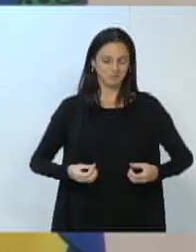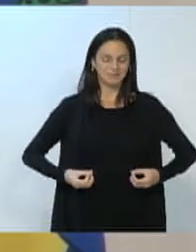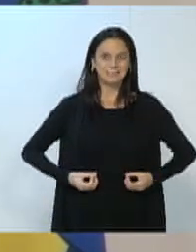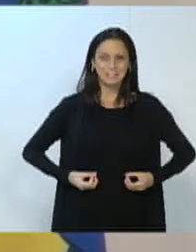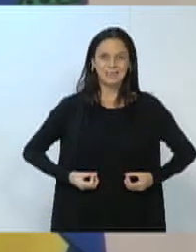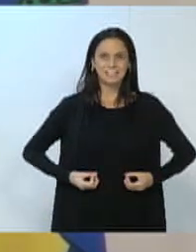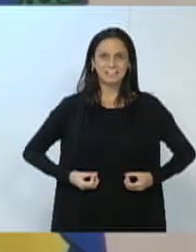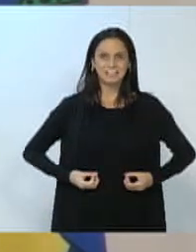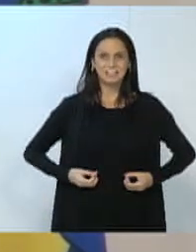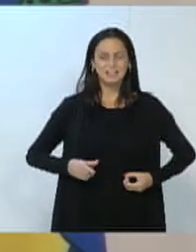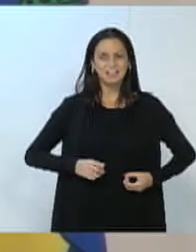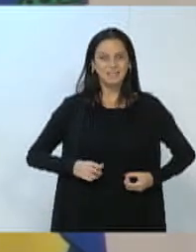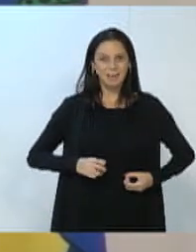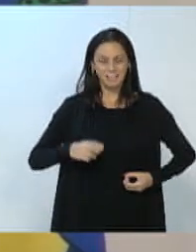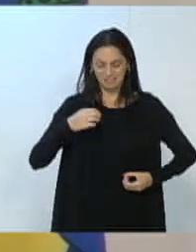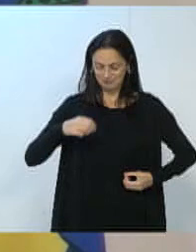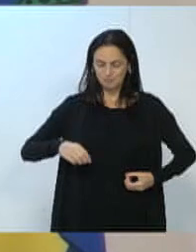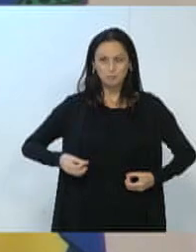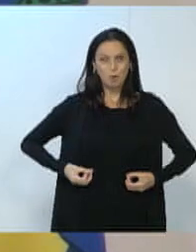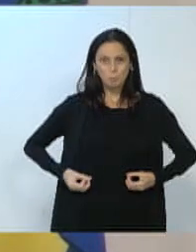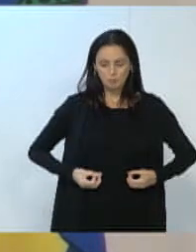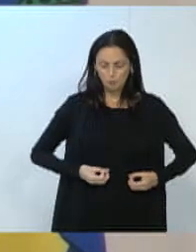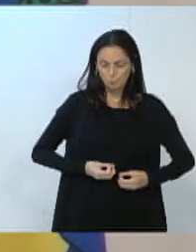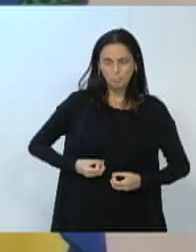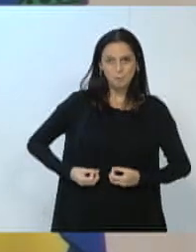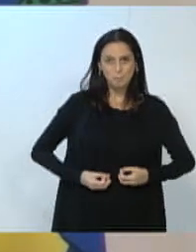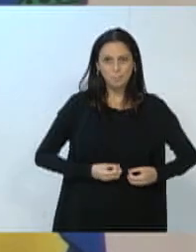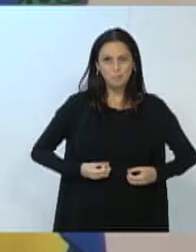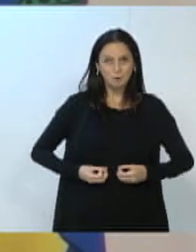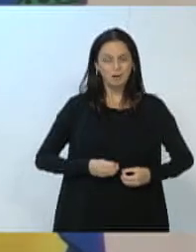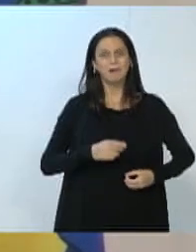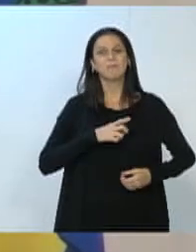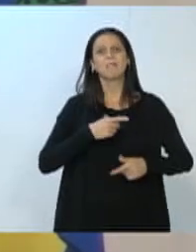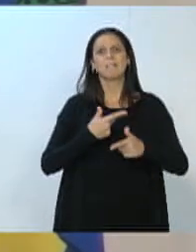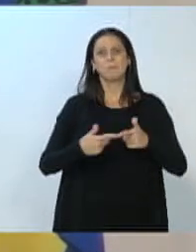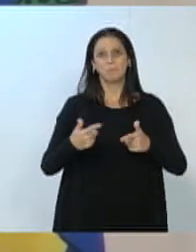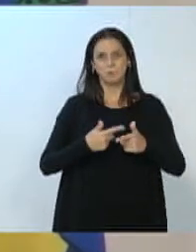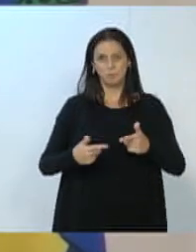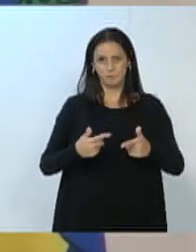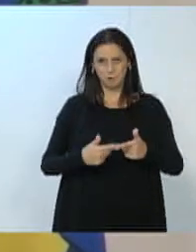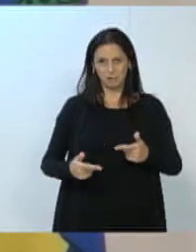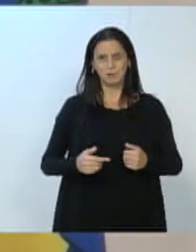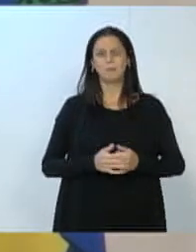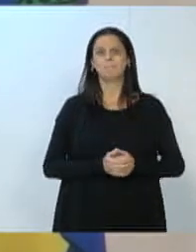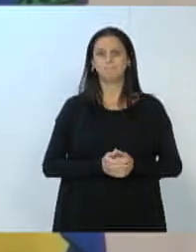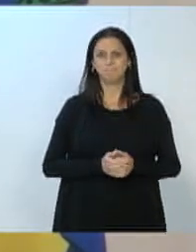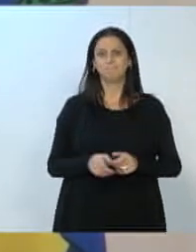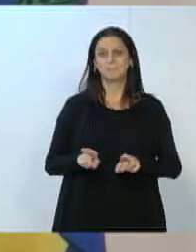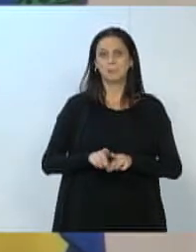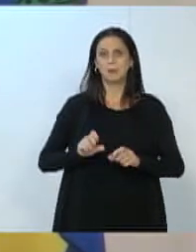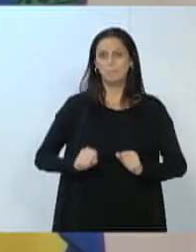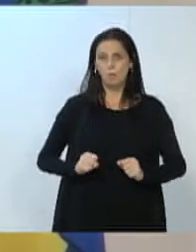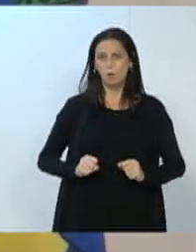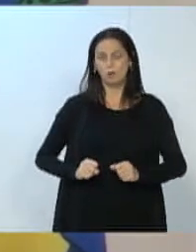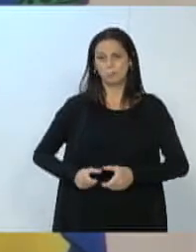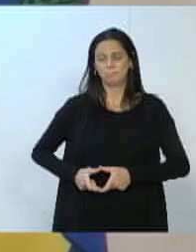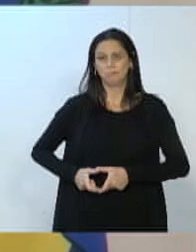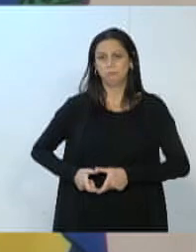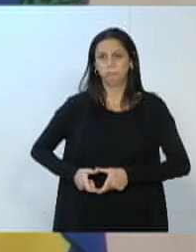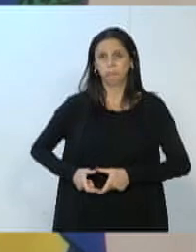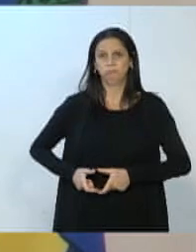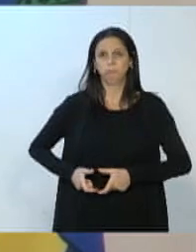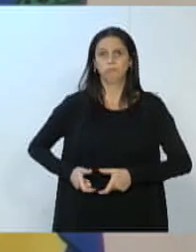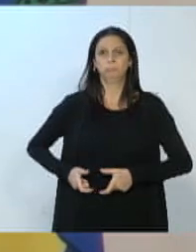deslocando né camada que reveste a parte interior do útero fora para outros órgãos Ou seja a um crescimento anormal